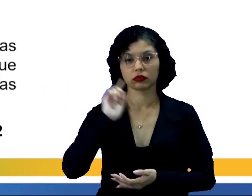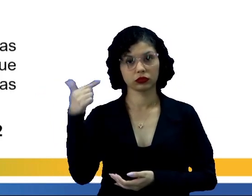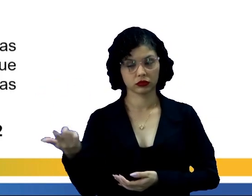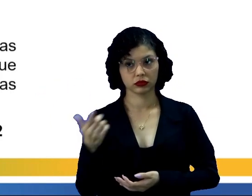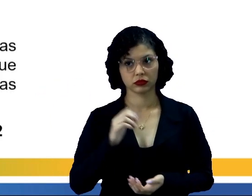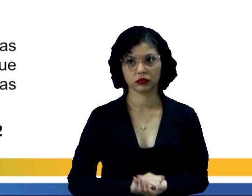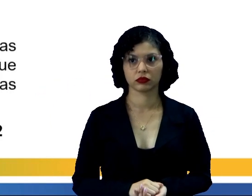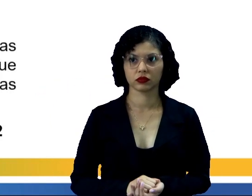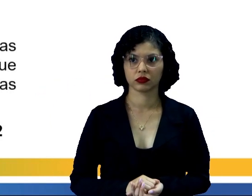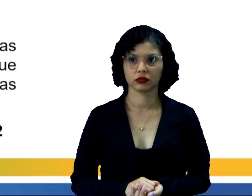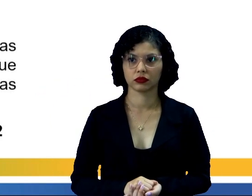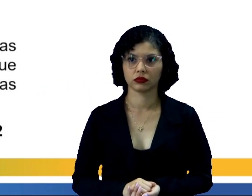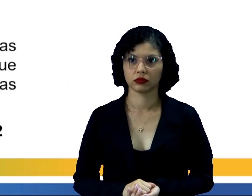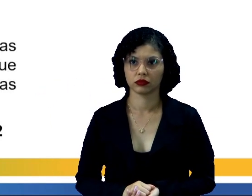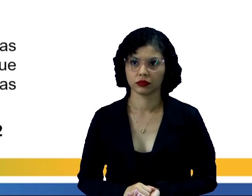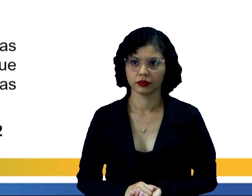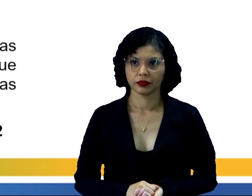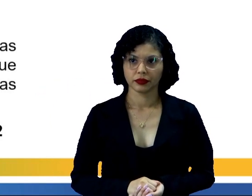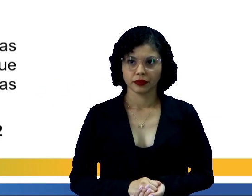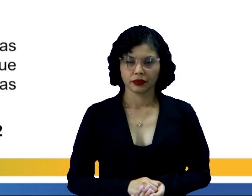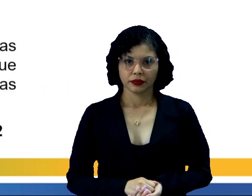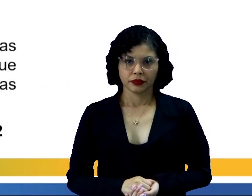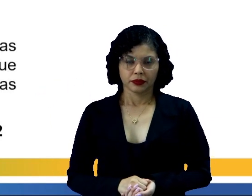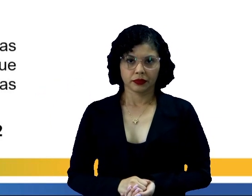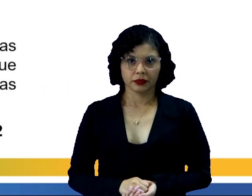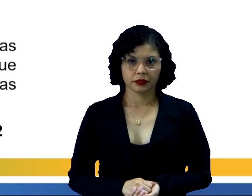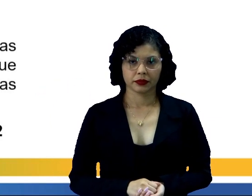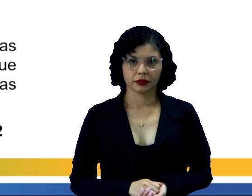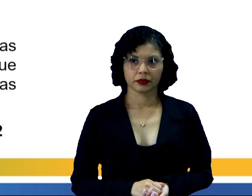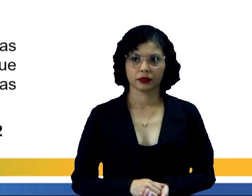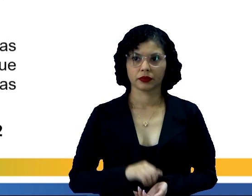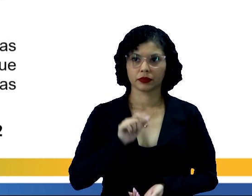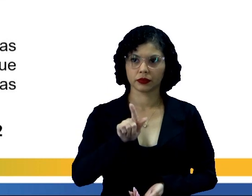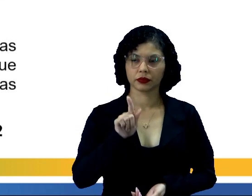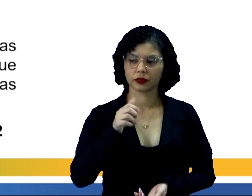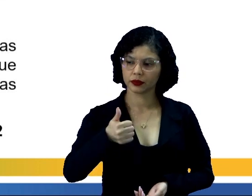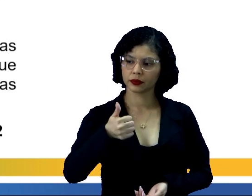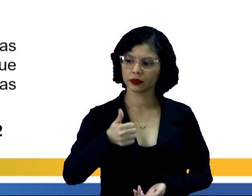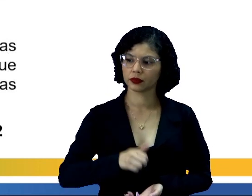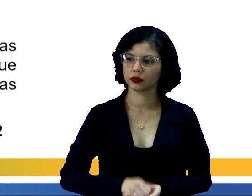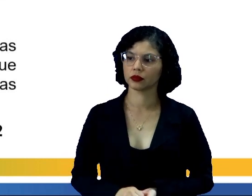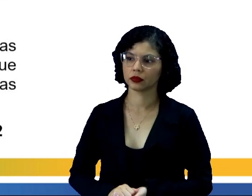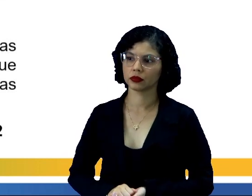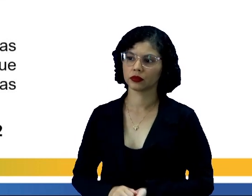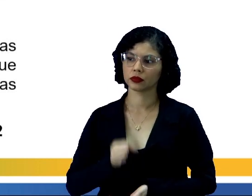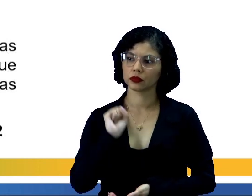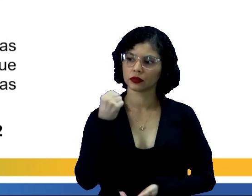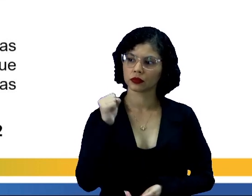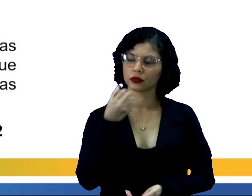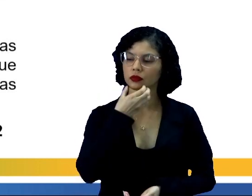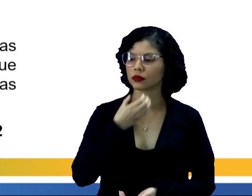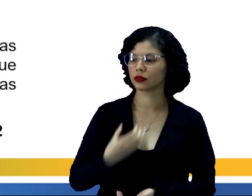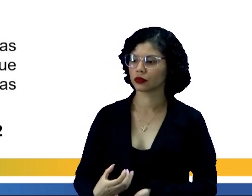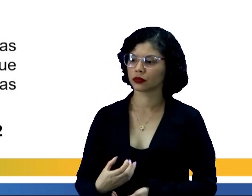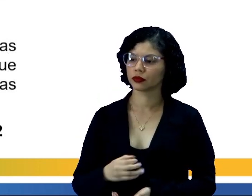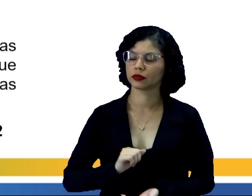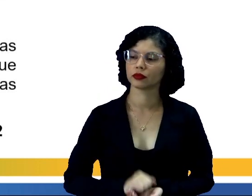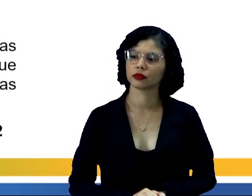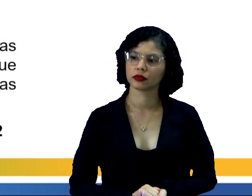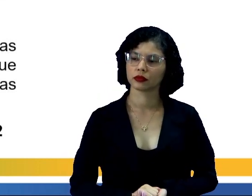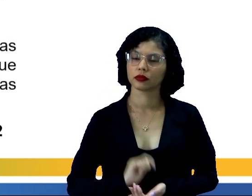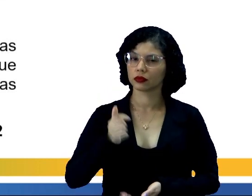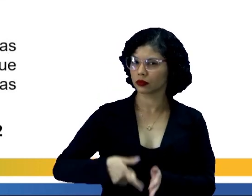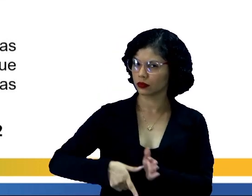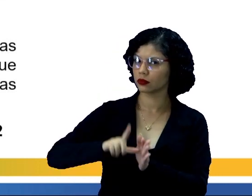outro veículo de comunicação, agora do G1 Globo, do dia 8 de dezembro. Então vejam que é um